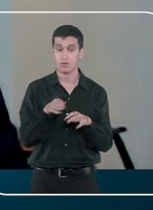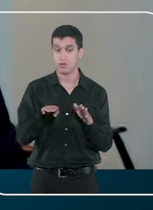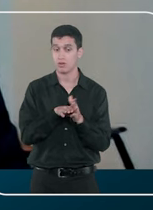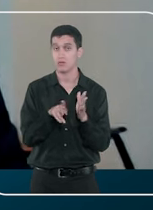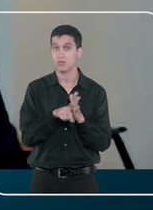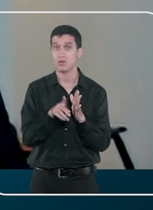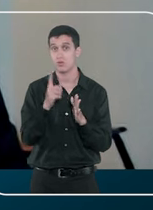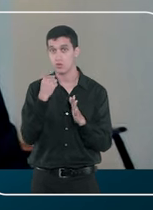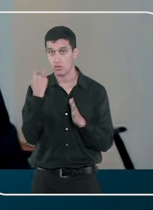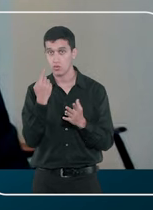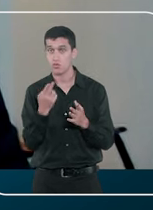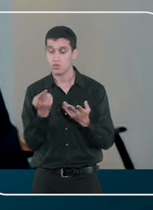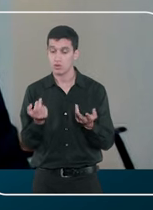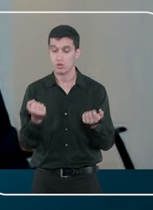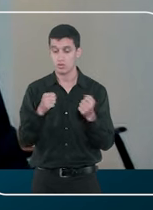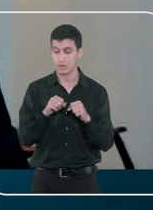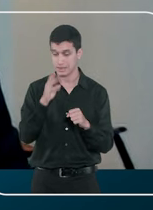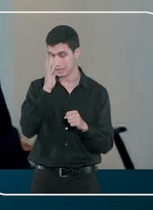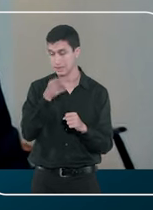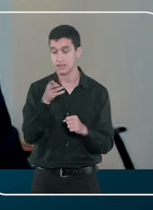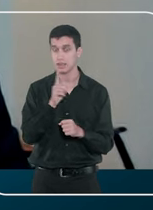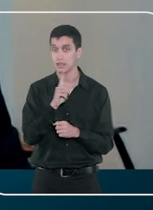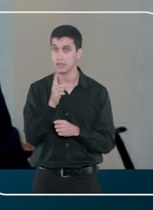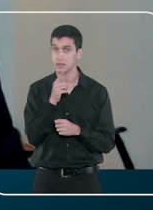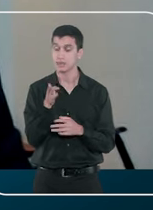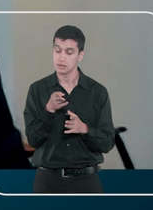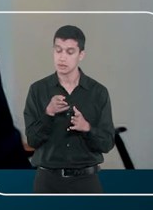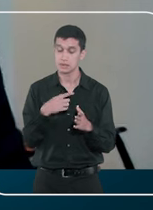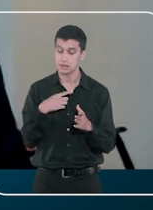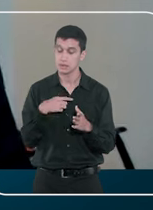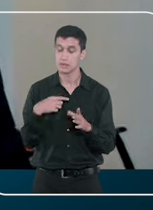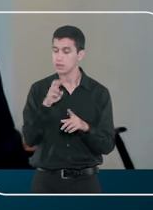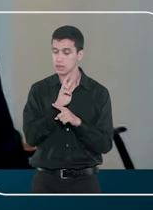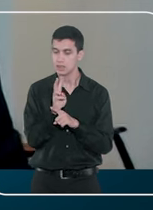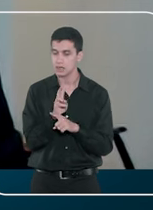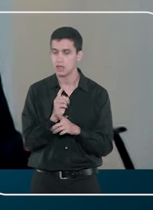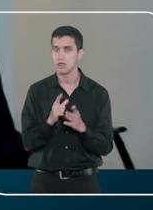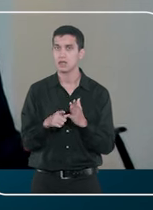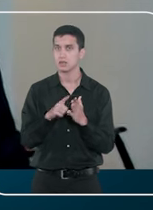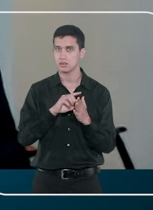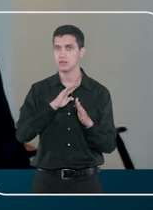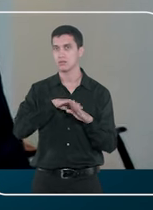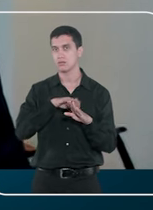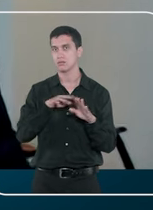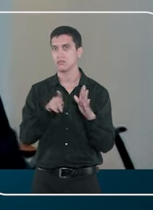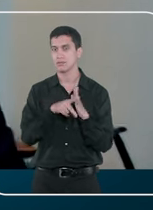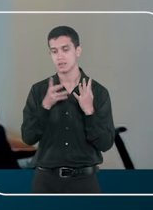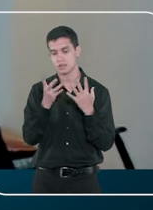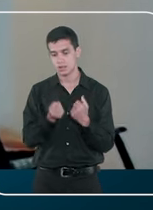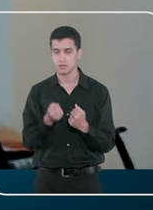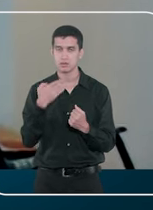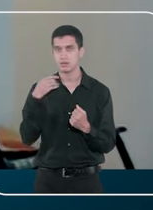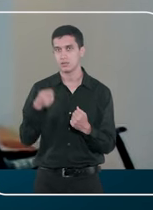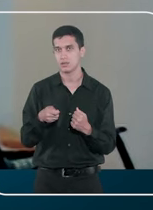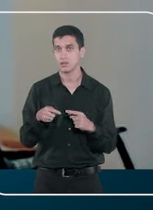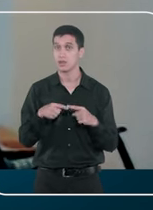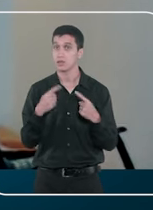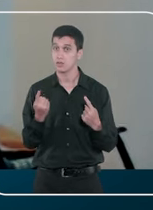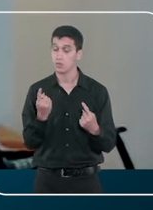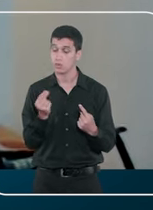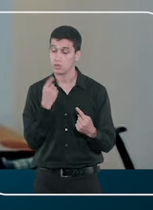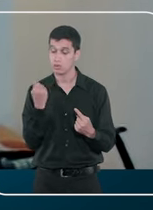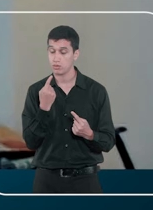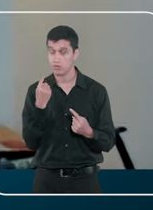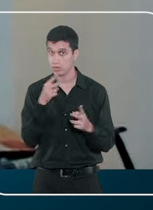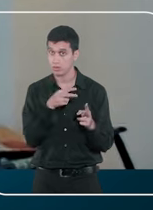do investigado, diretamente. Esse acesso observa prévia autorização judicial. Então, o que a gente percebe